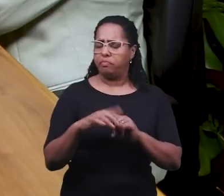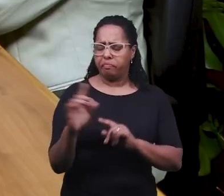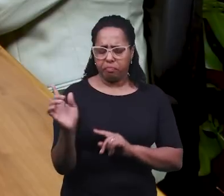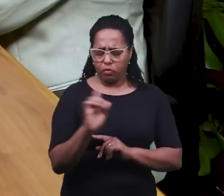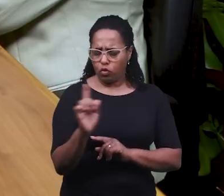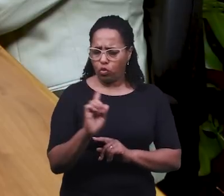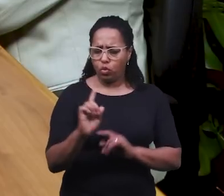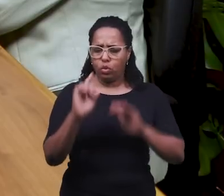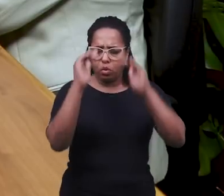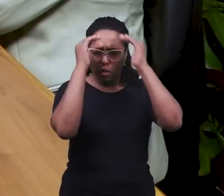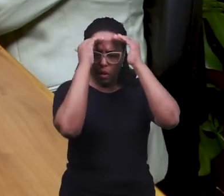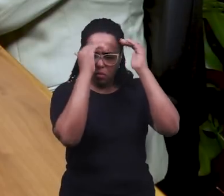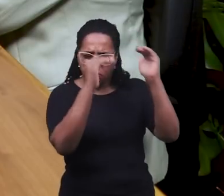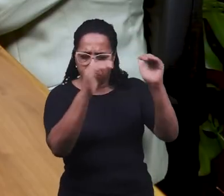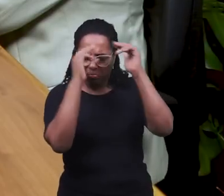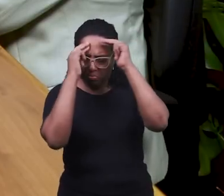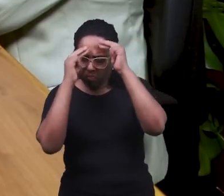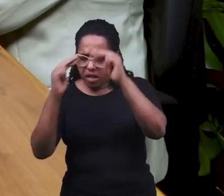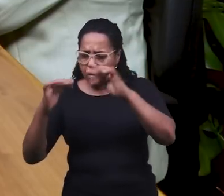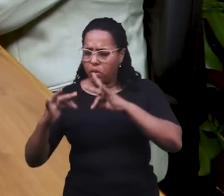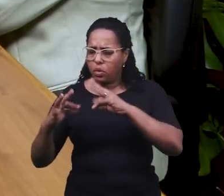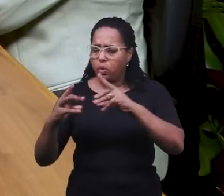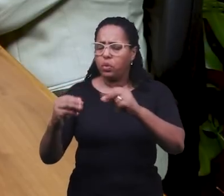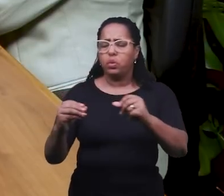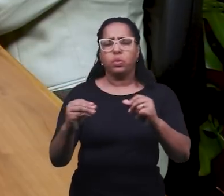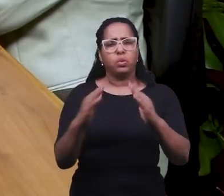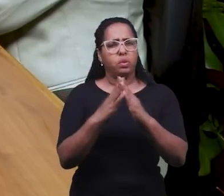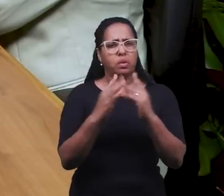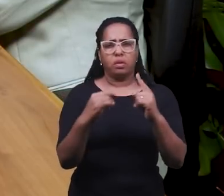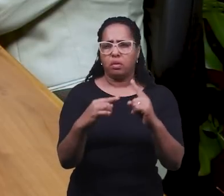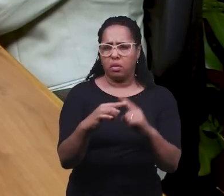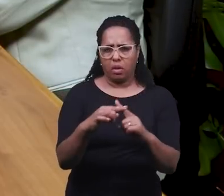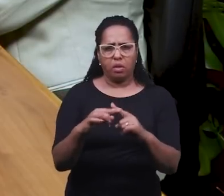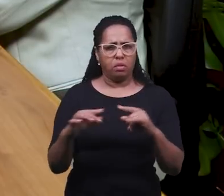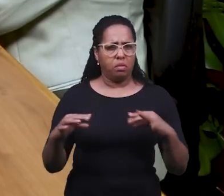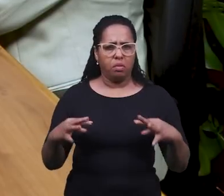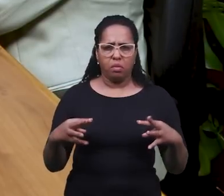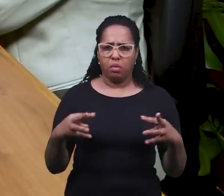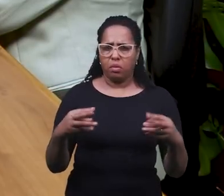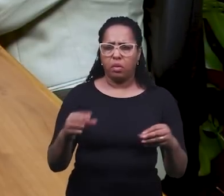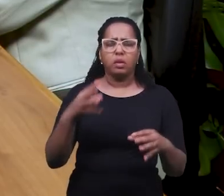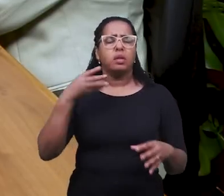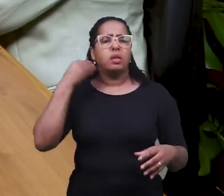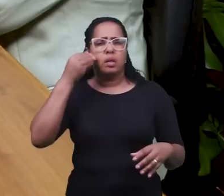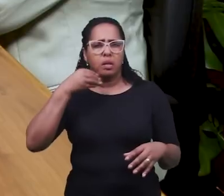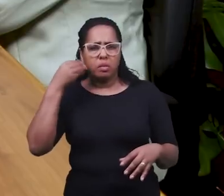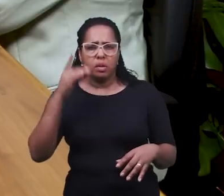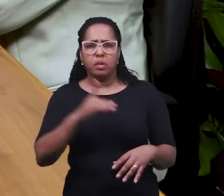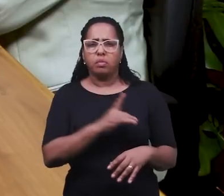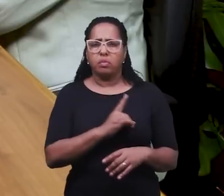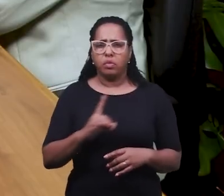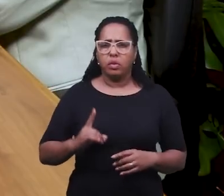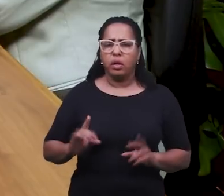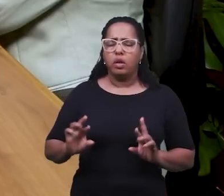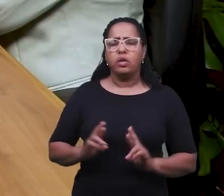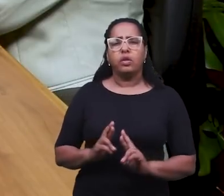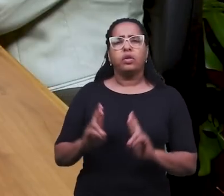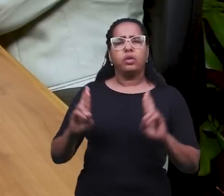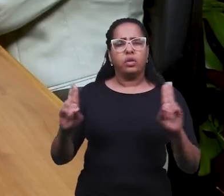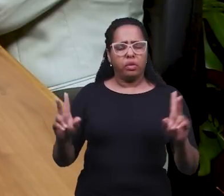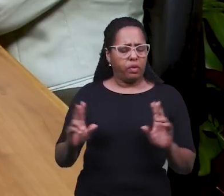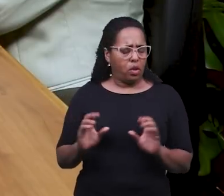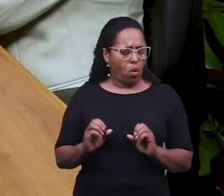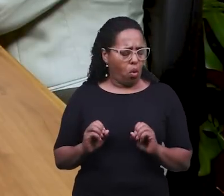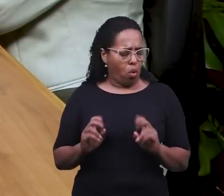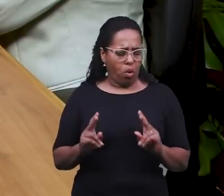outras igrejas. Nós respeitamos todas as igrejas, respeitamos igrejas que têm uma experiência com diaconato